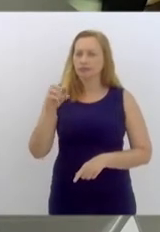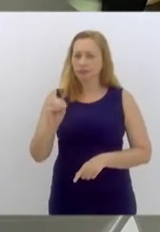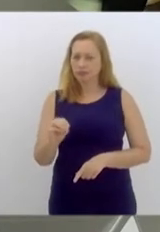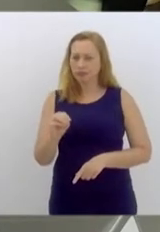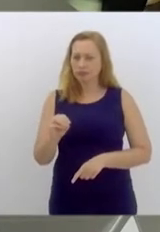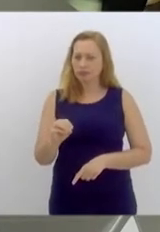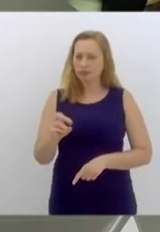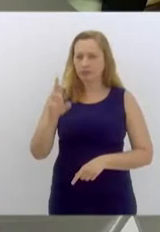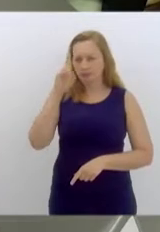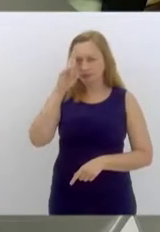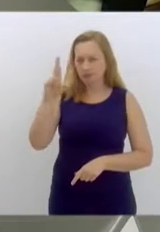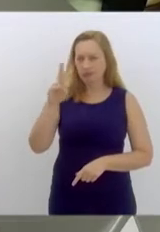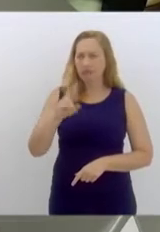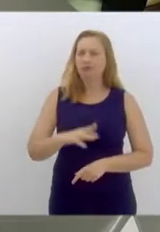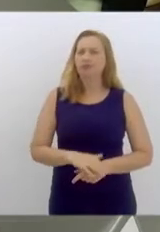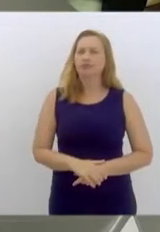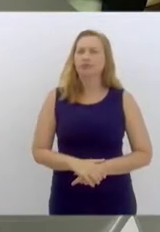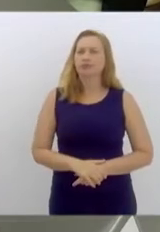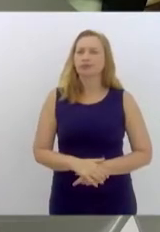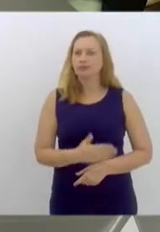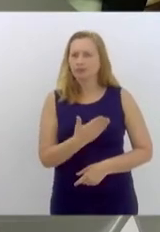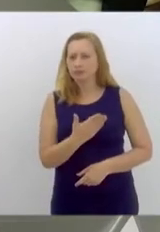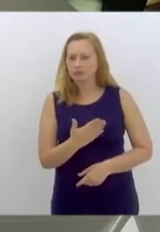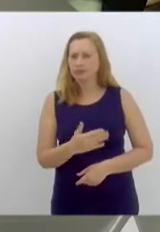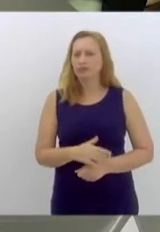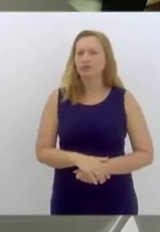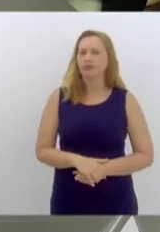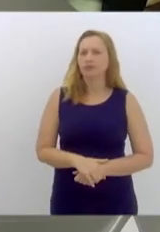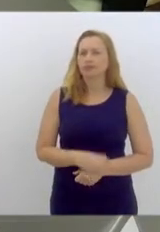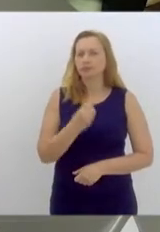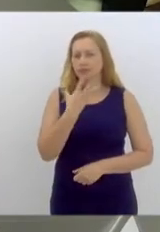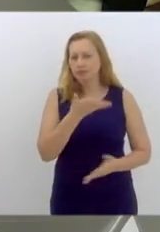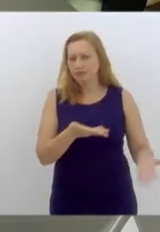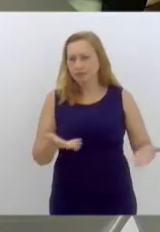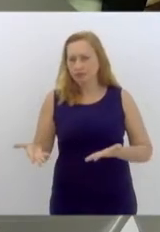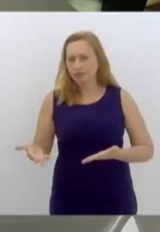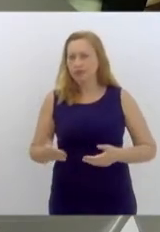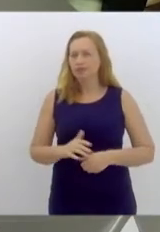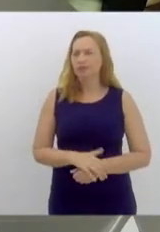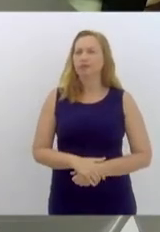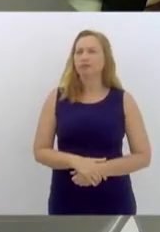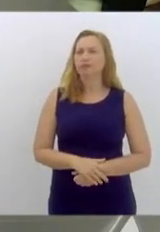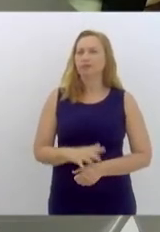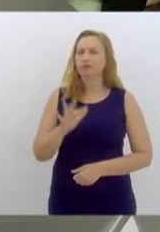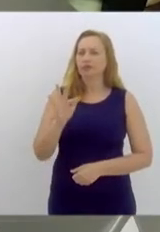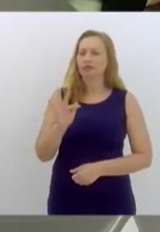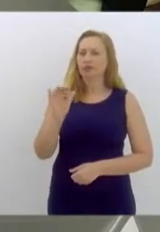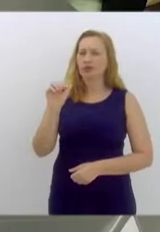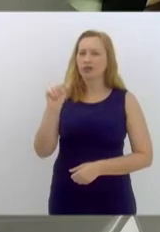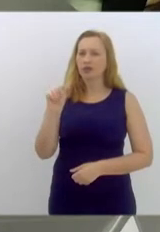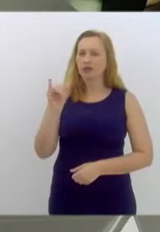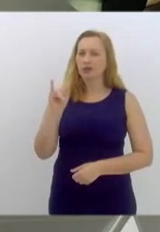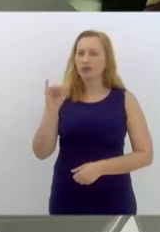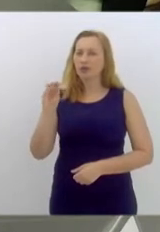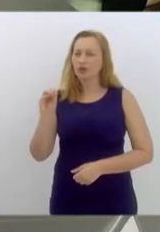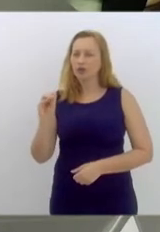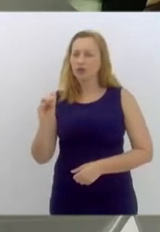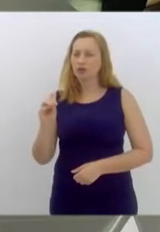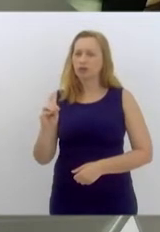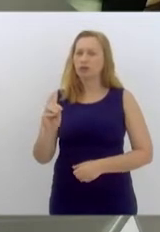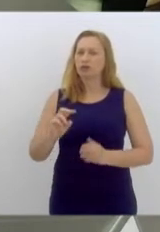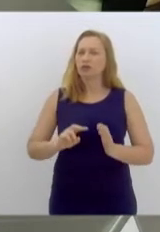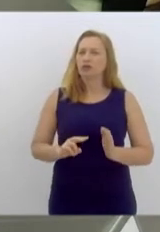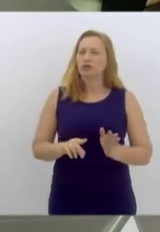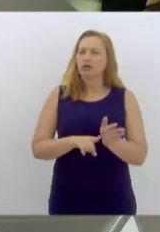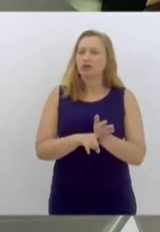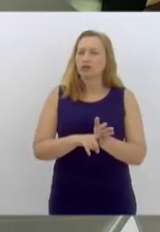auditor-chefe. Ricardo, seja bem-vindo. O Fábio dos Santos Silva, fiscal de renda.